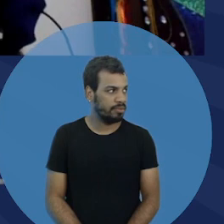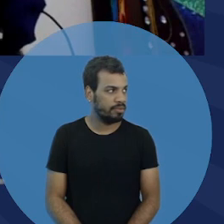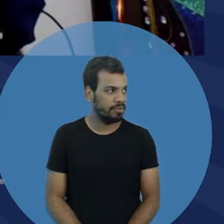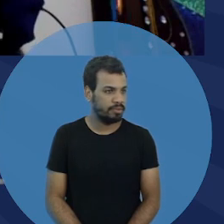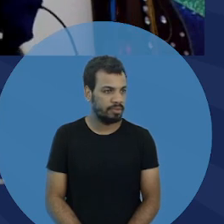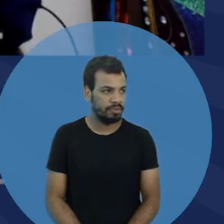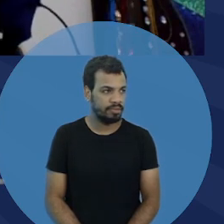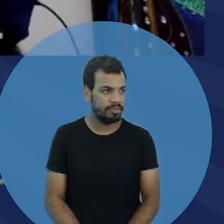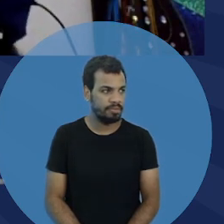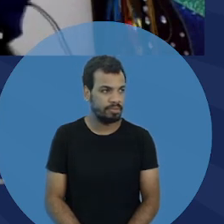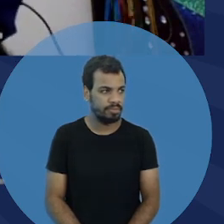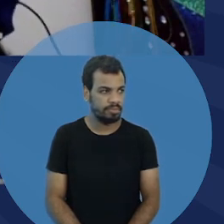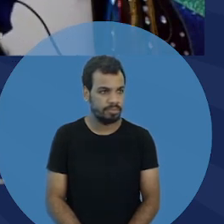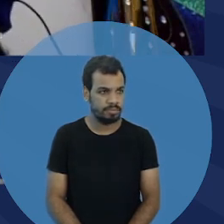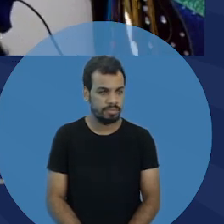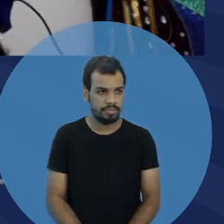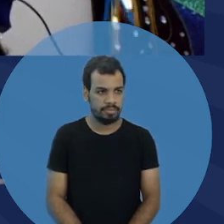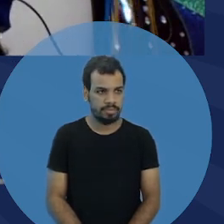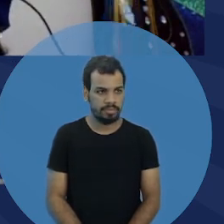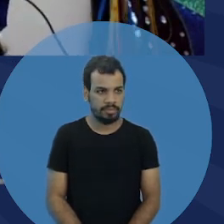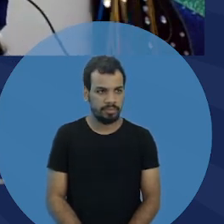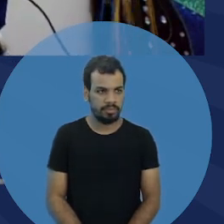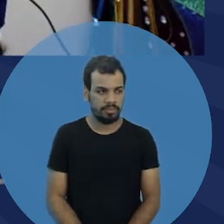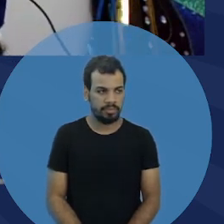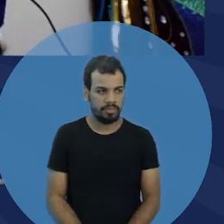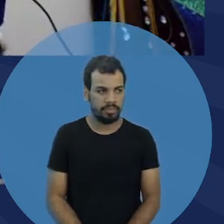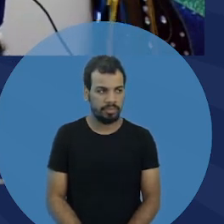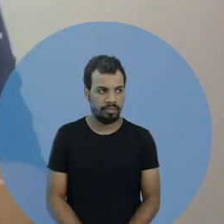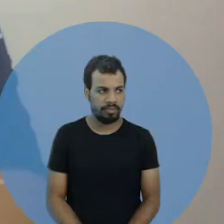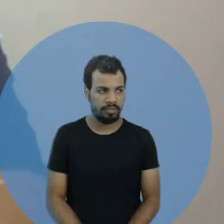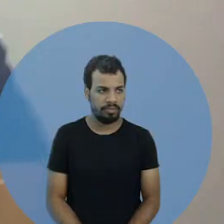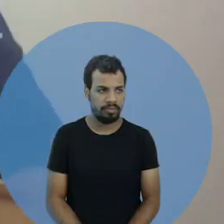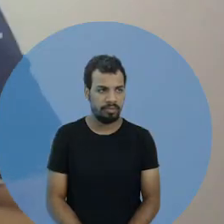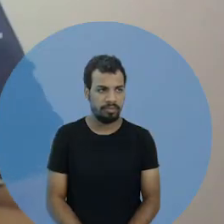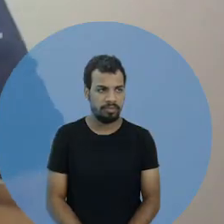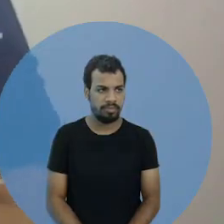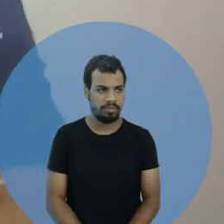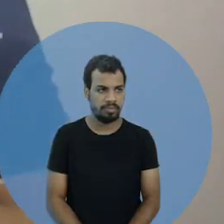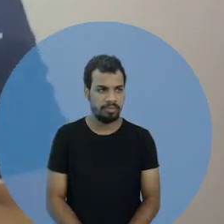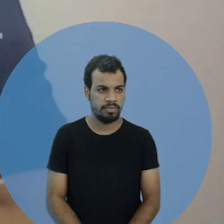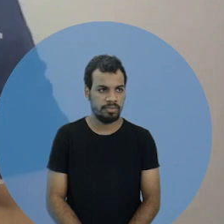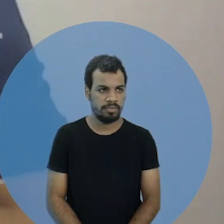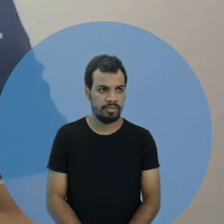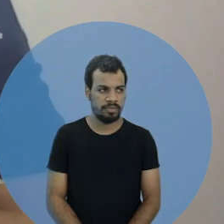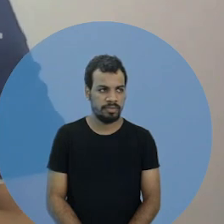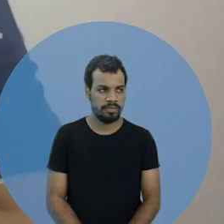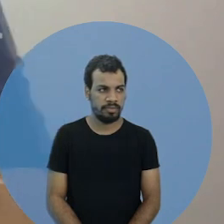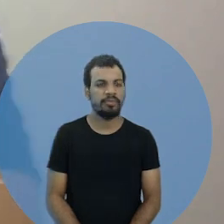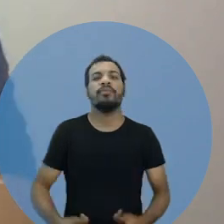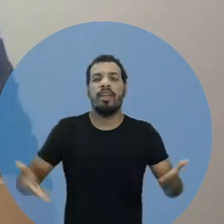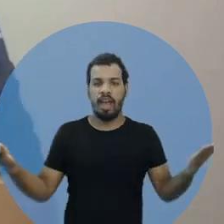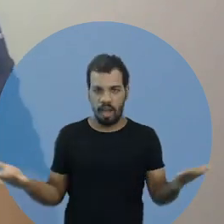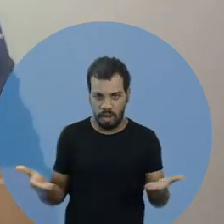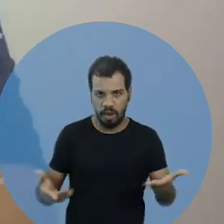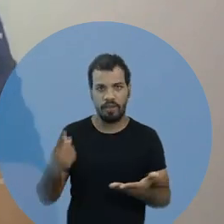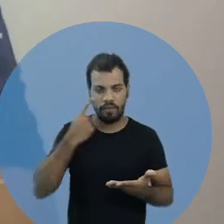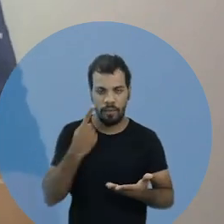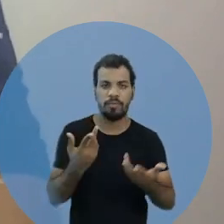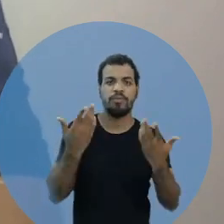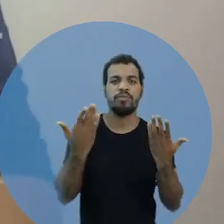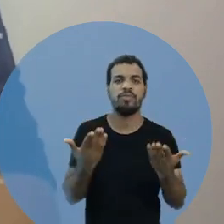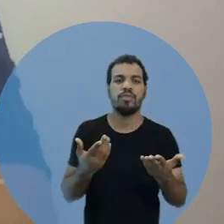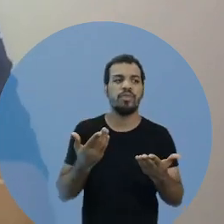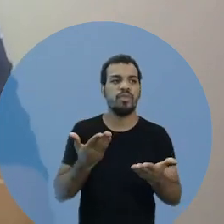respondeu, e ela não está na sala, então é porque... E agora vamos escutar um papo de